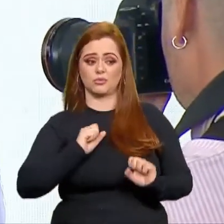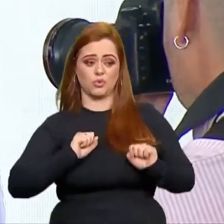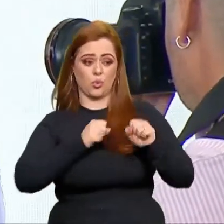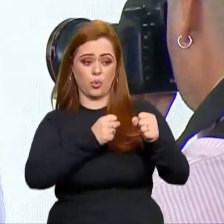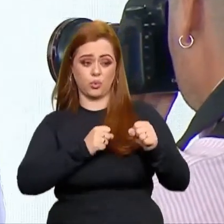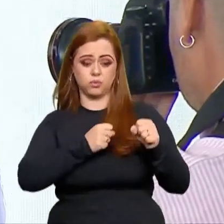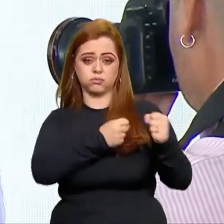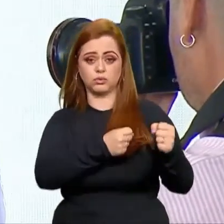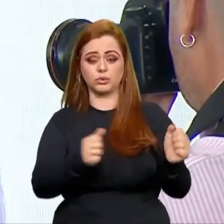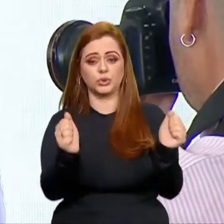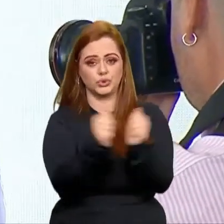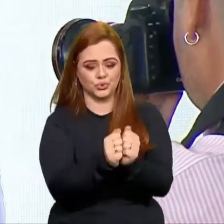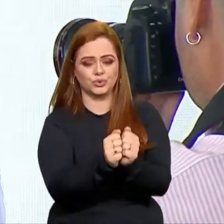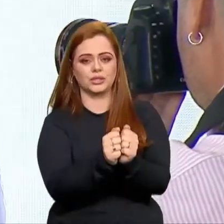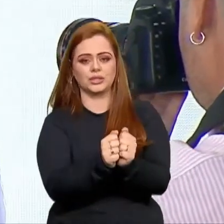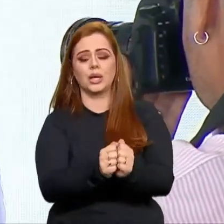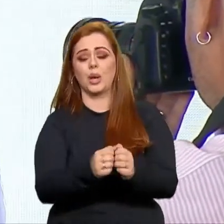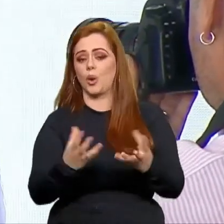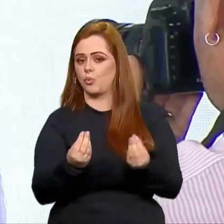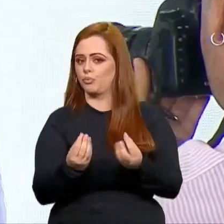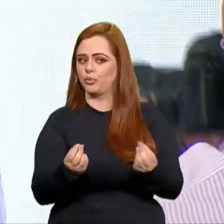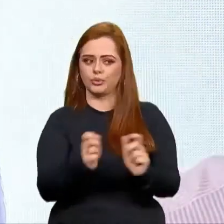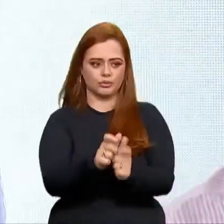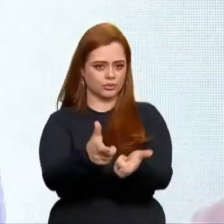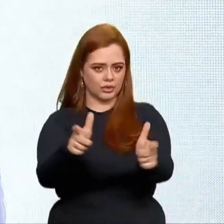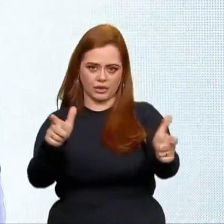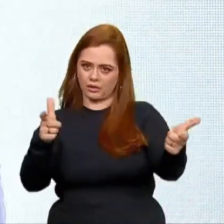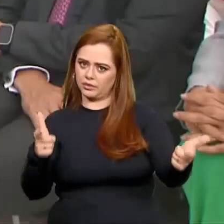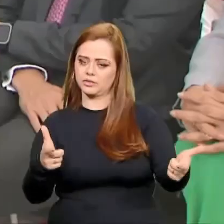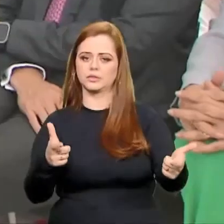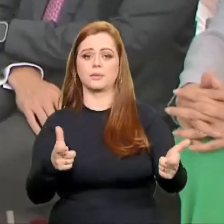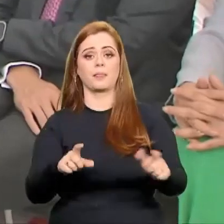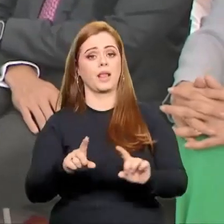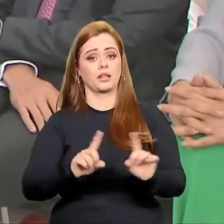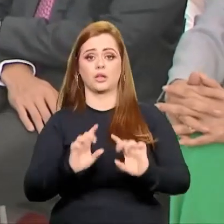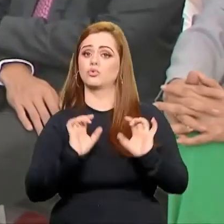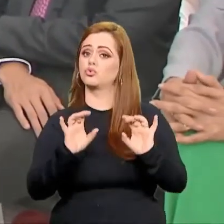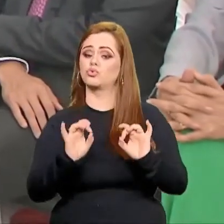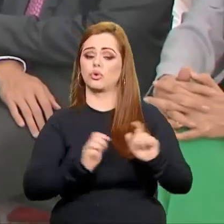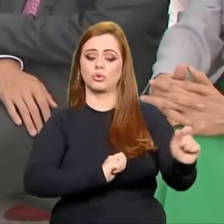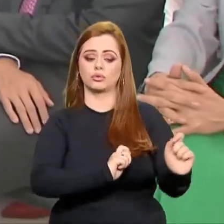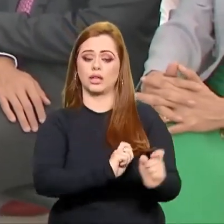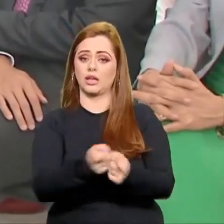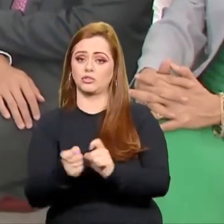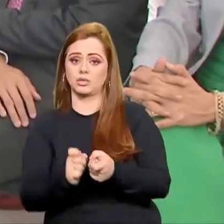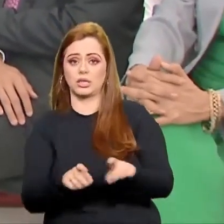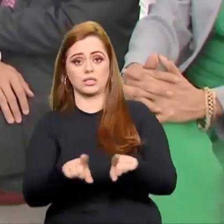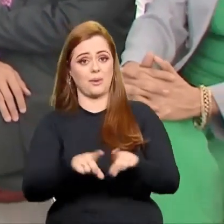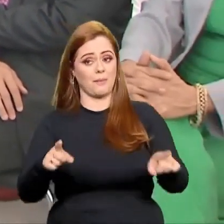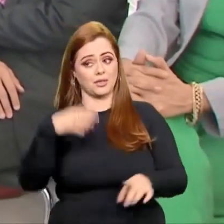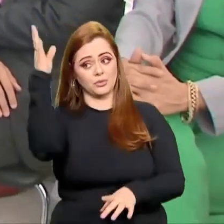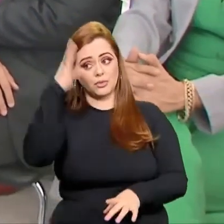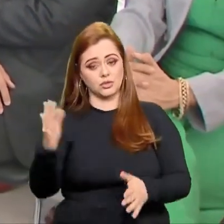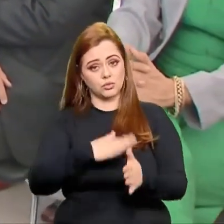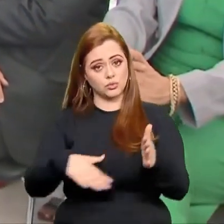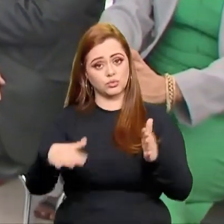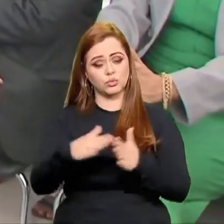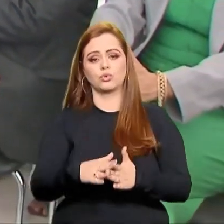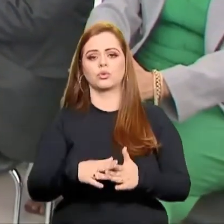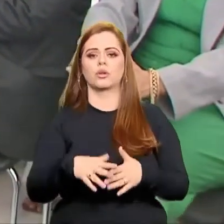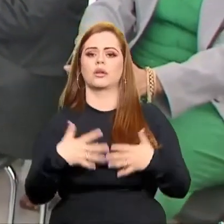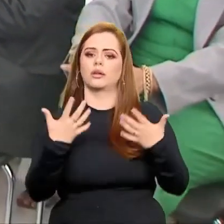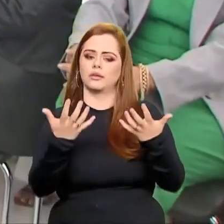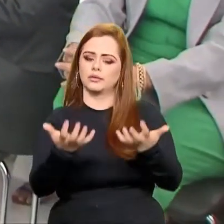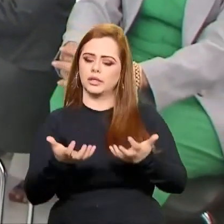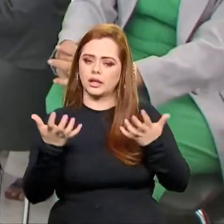ainda juntas, muito grandes a favor, não só da administração pública, mas do Brasil como um todo. Eu gostaria, portanto, em